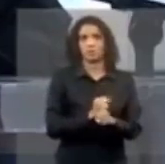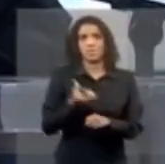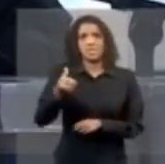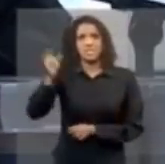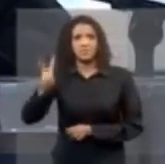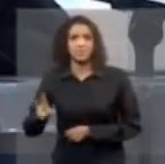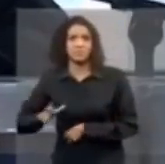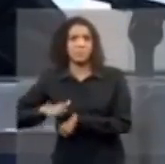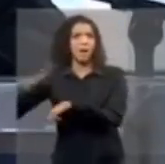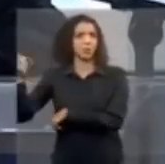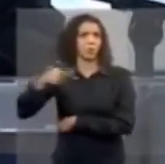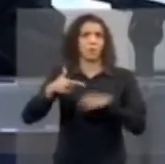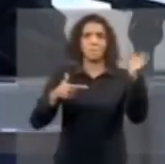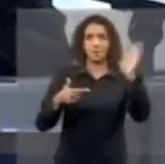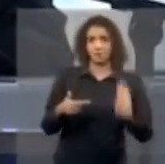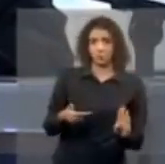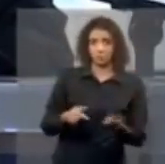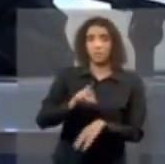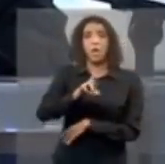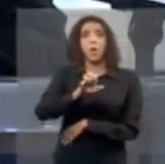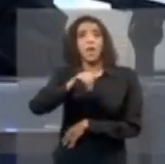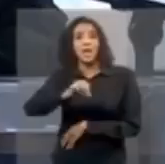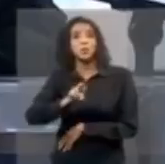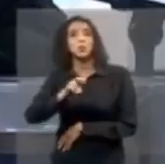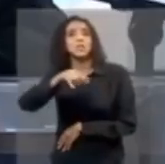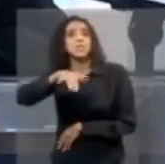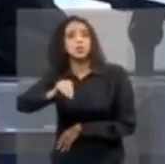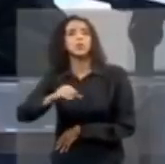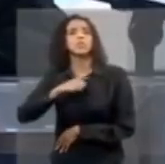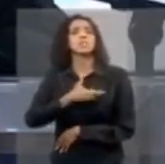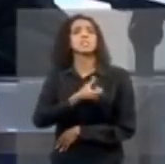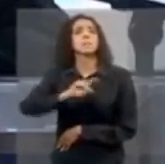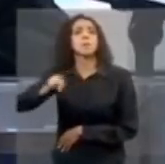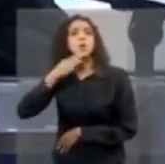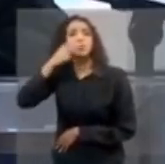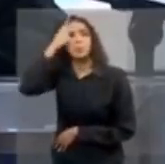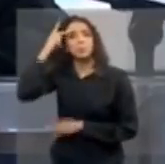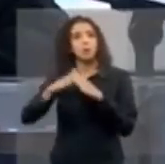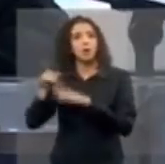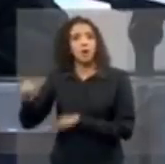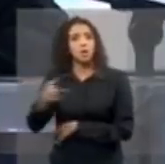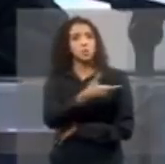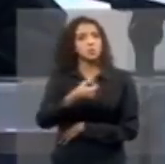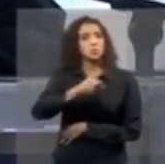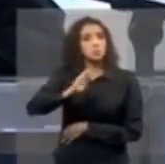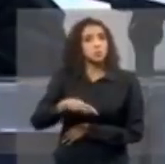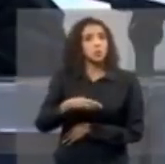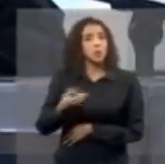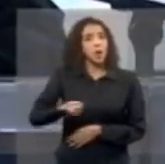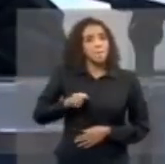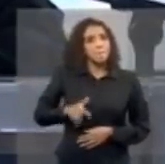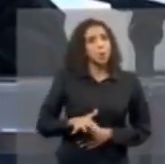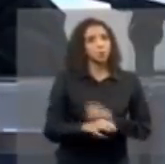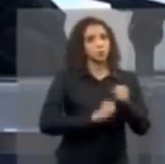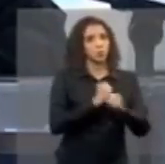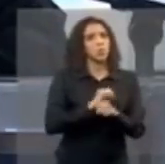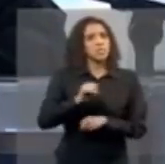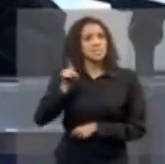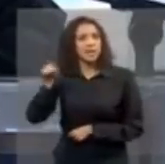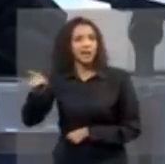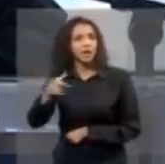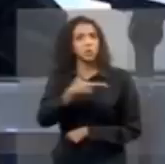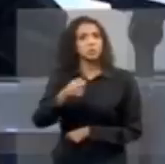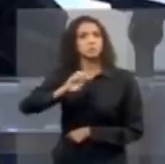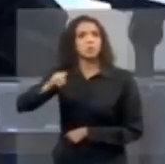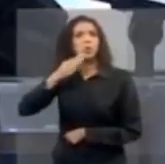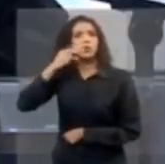6 vezes mais que o Brasil. O Reino Unido tem 60 milhões de habitantes e 200 mil abortos por ano. Se tivesse